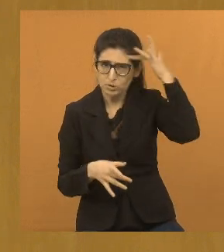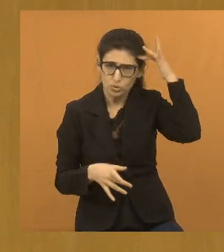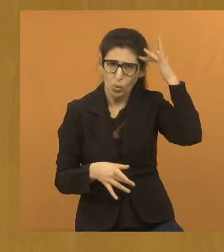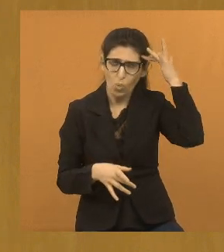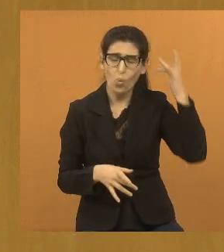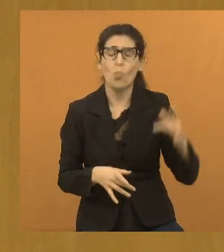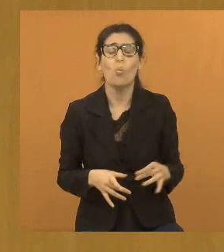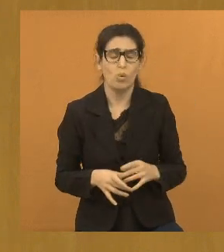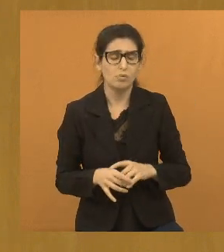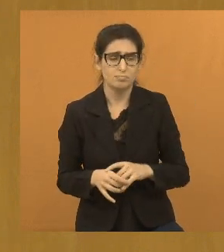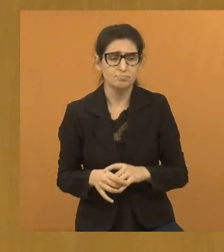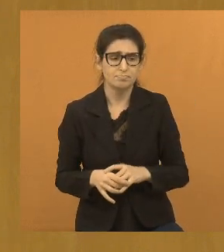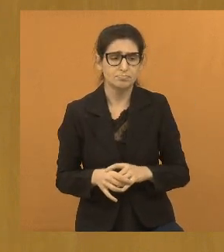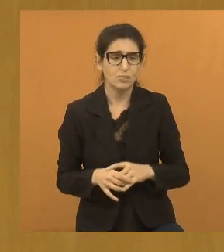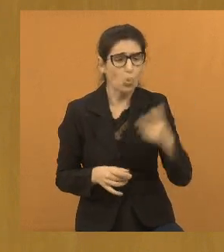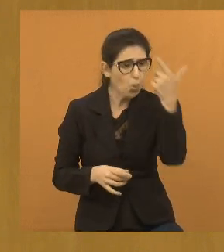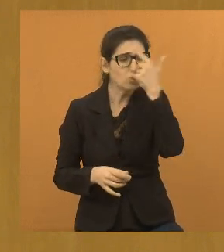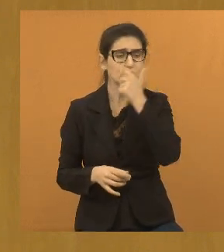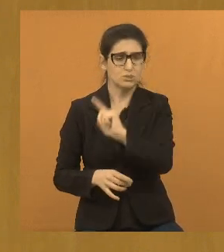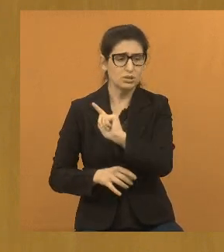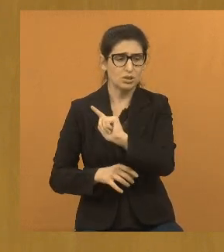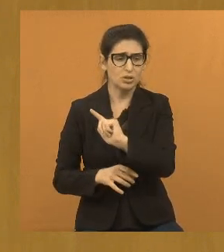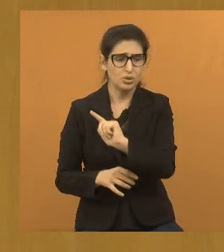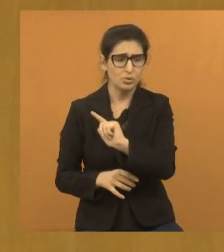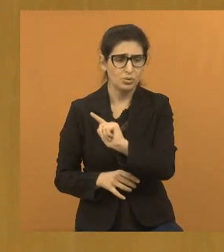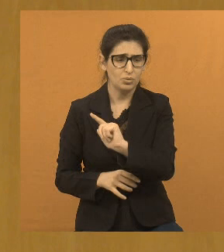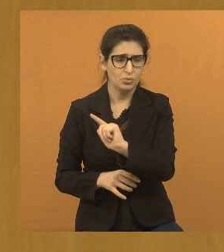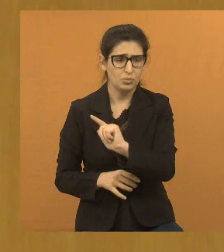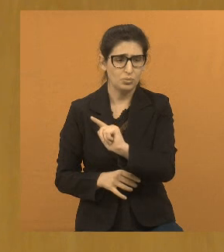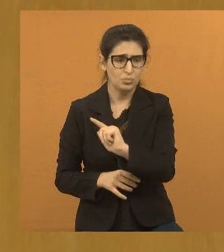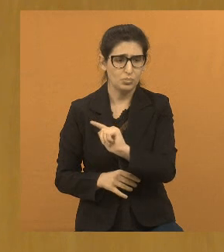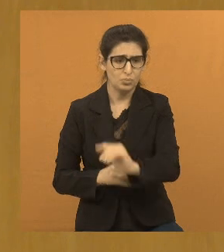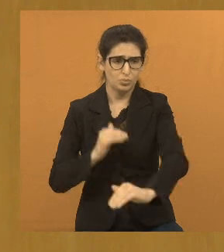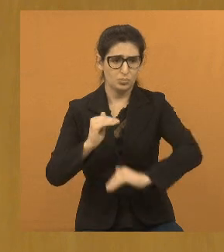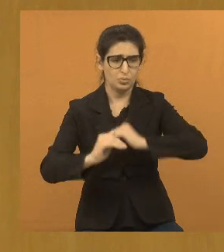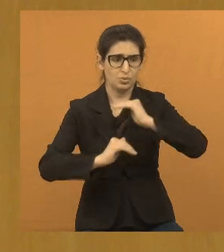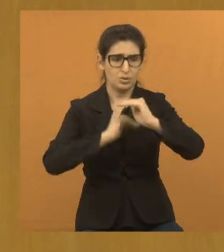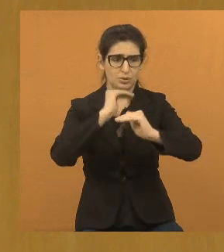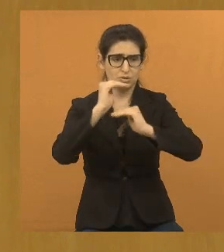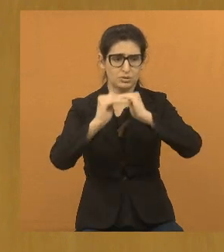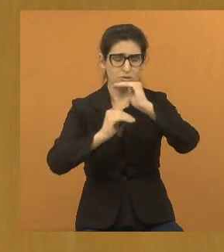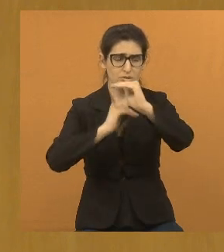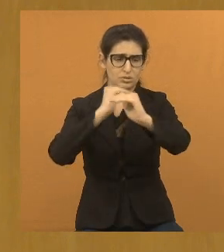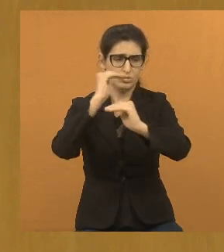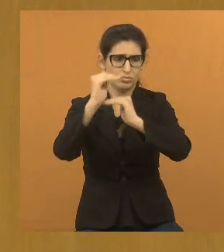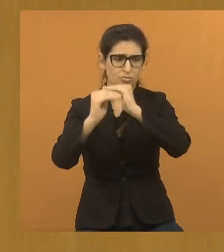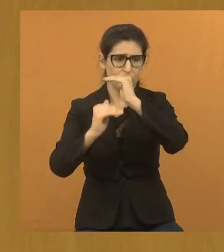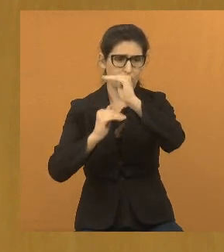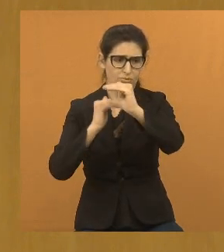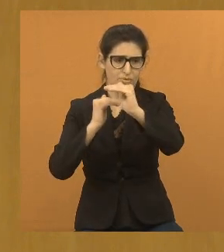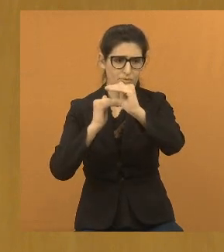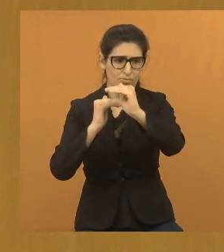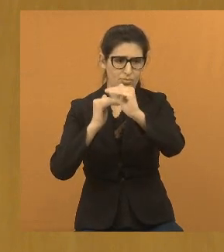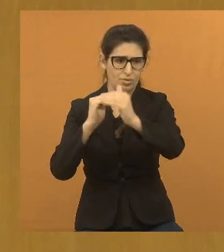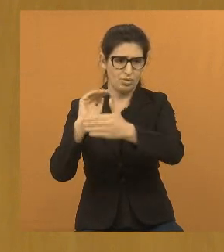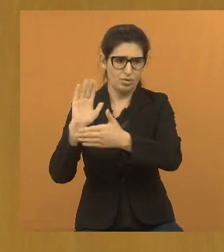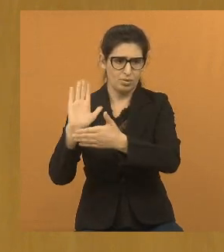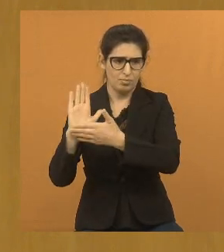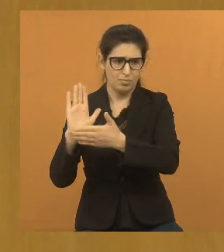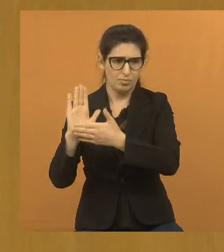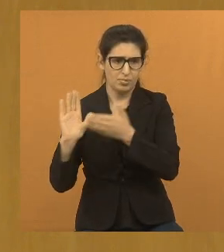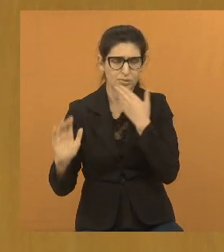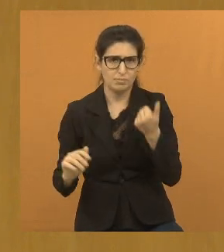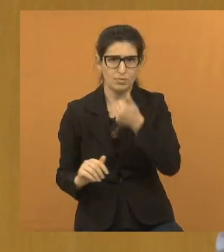nós conseguimos construir e desenvolver este município, O